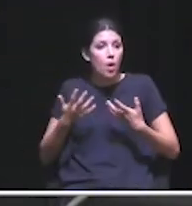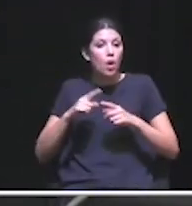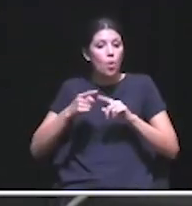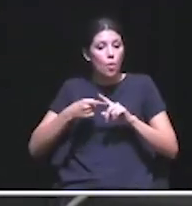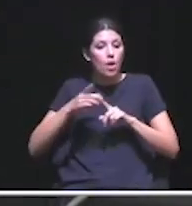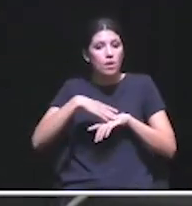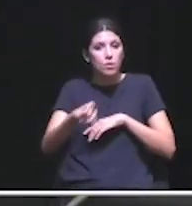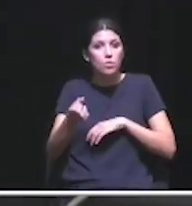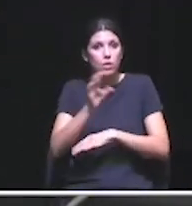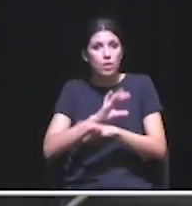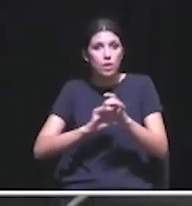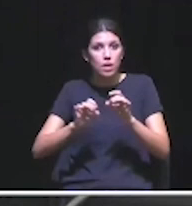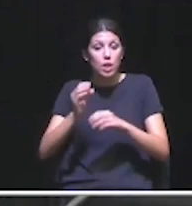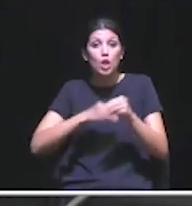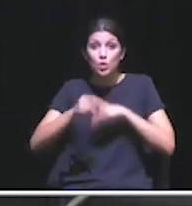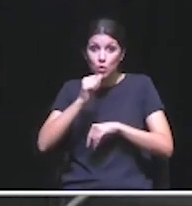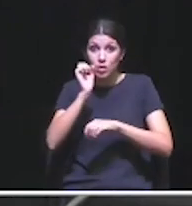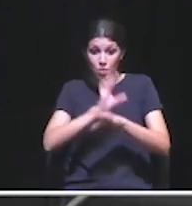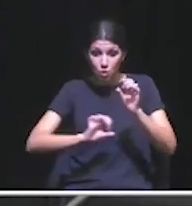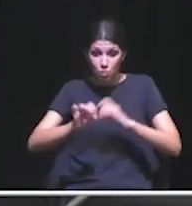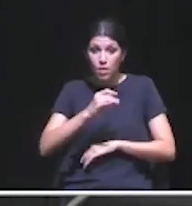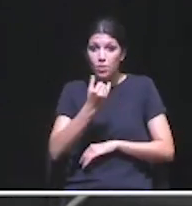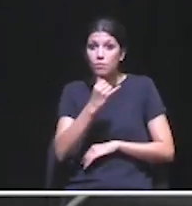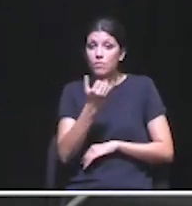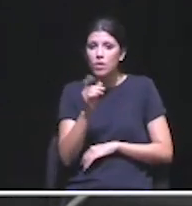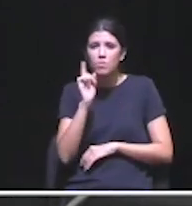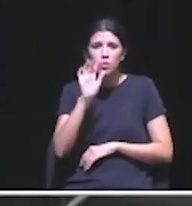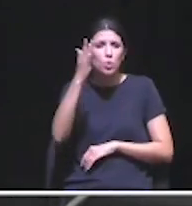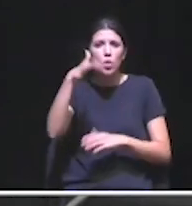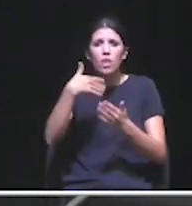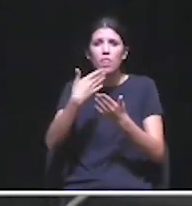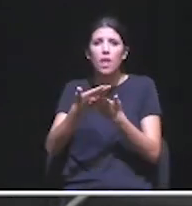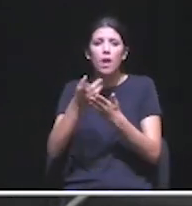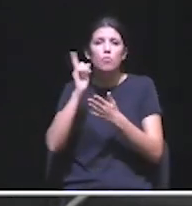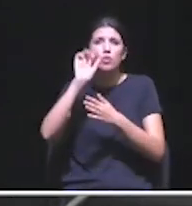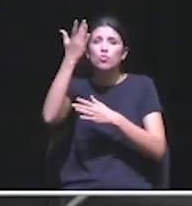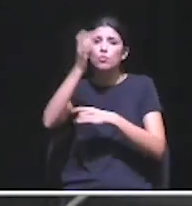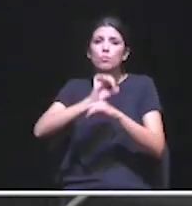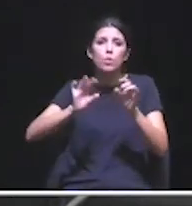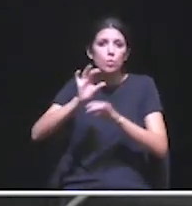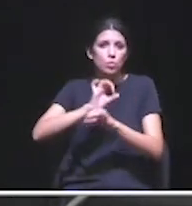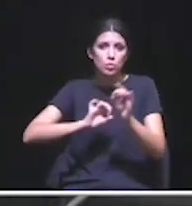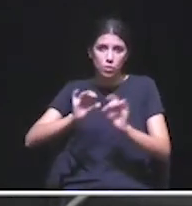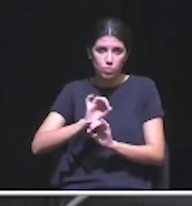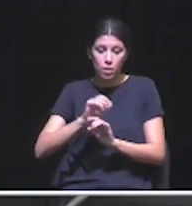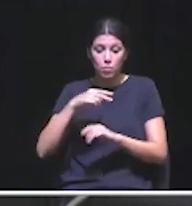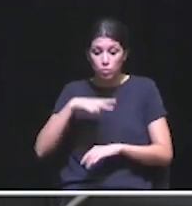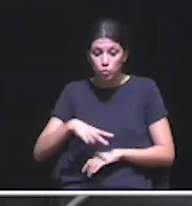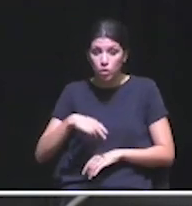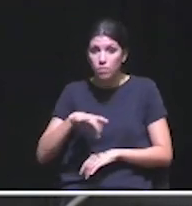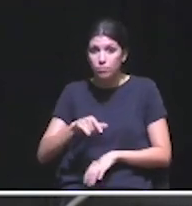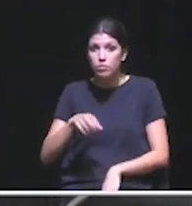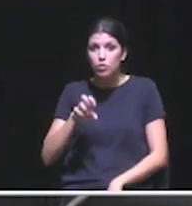ano, teremos as eleições europeias. As eleições europeias de 2024 são fulcrais para o futuro da União Europeia. Em Portugal terão lugar a 9